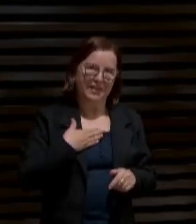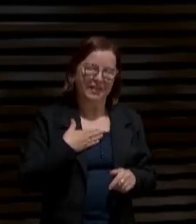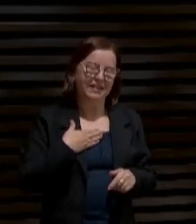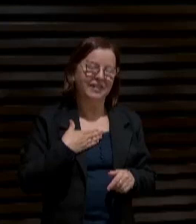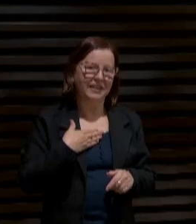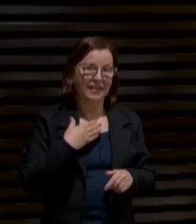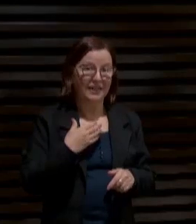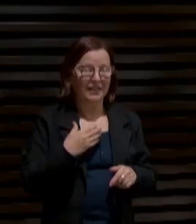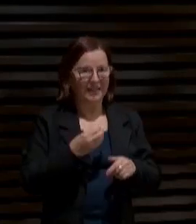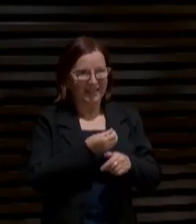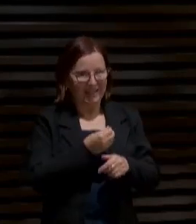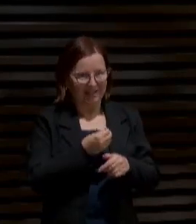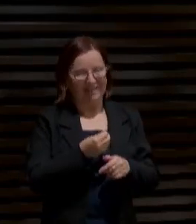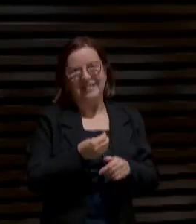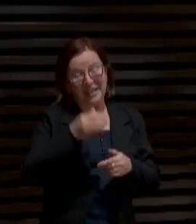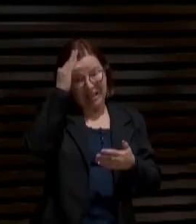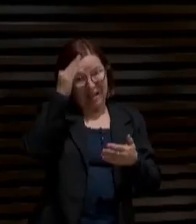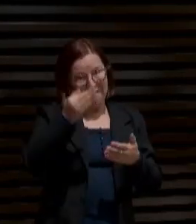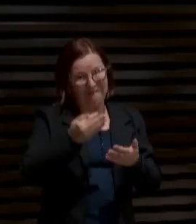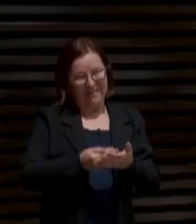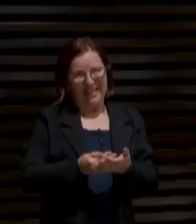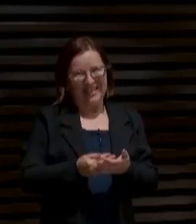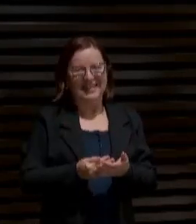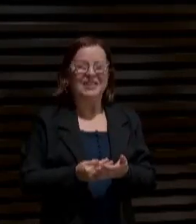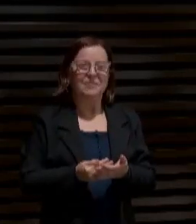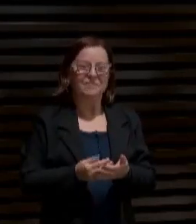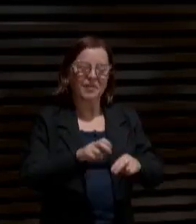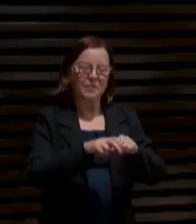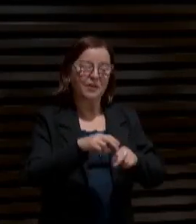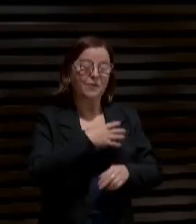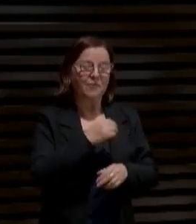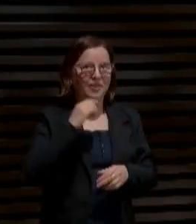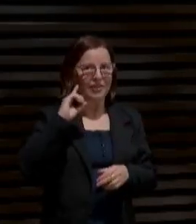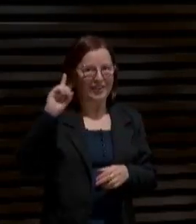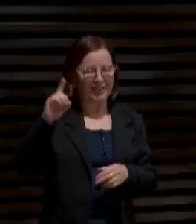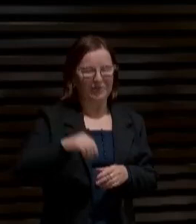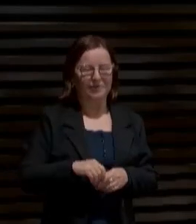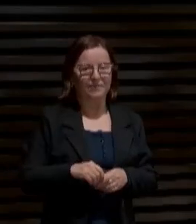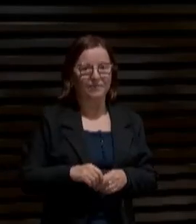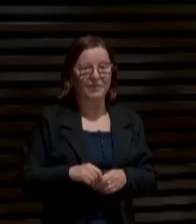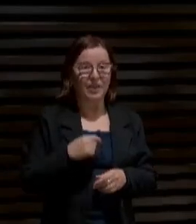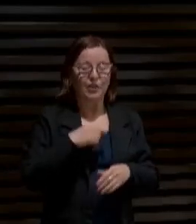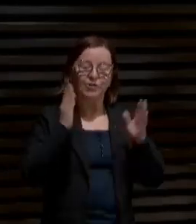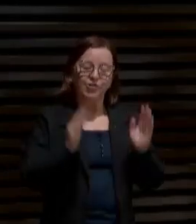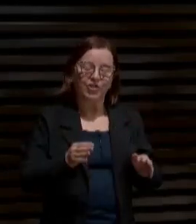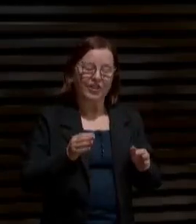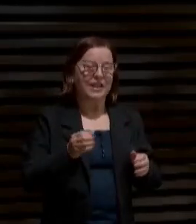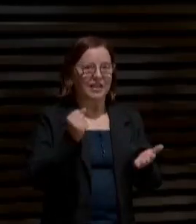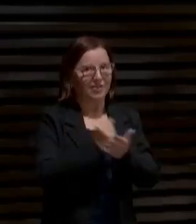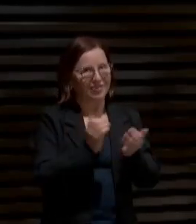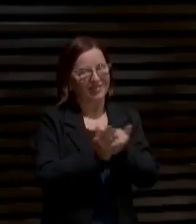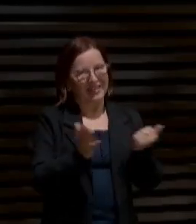me amou e se entregou por mim já estou crucificado justificação tem a ver com a crucificação